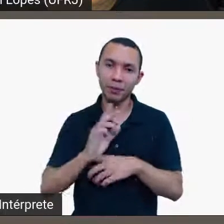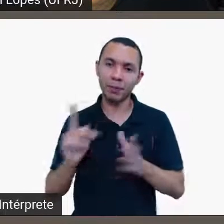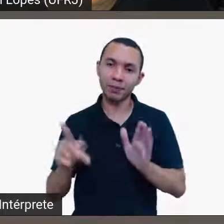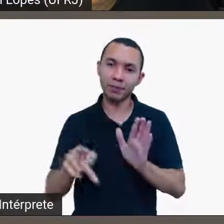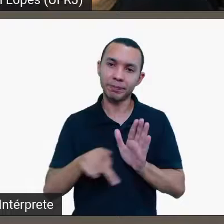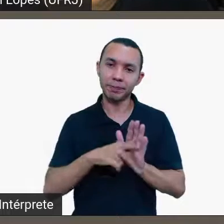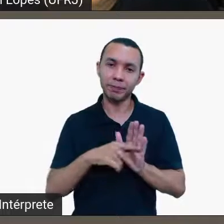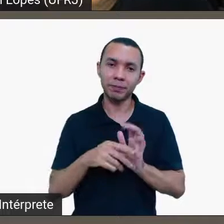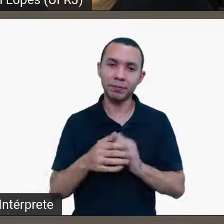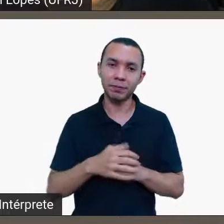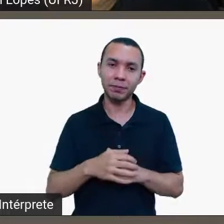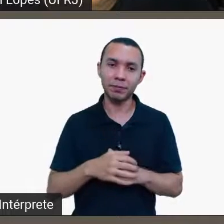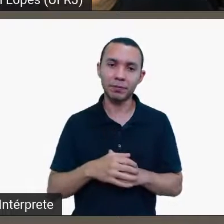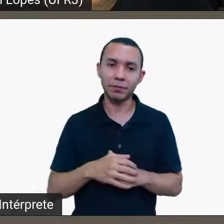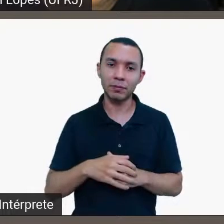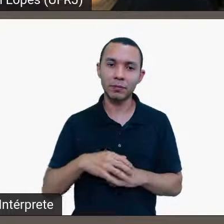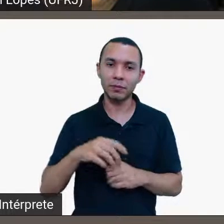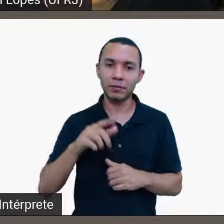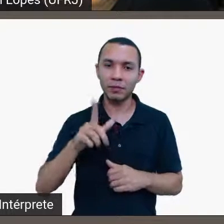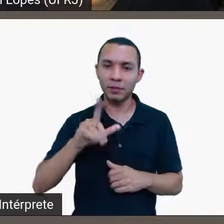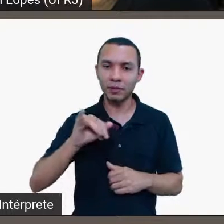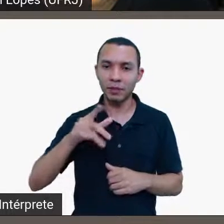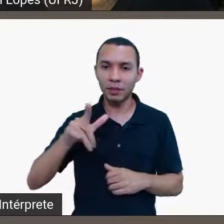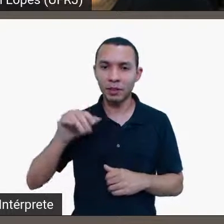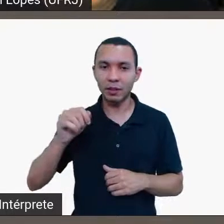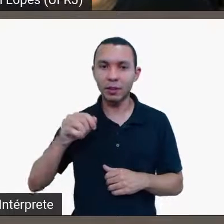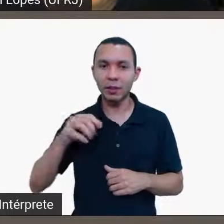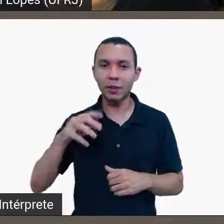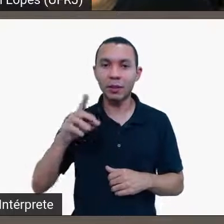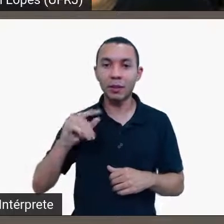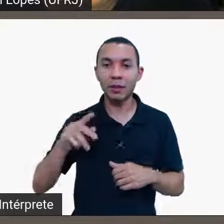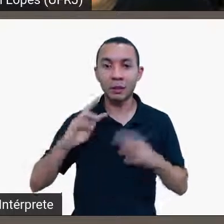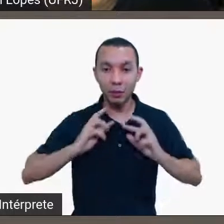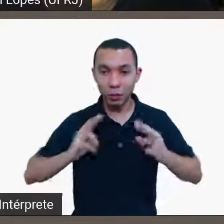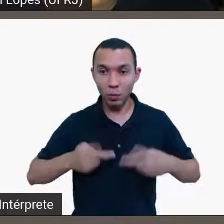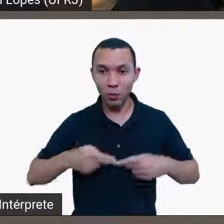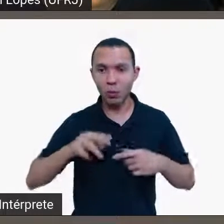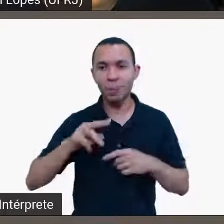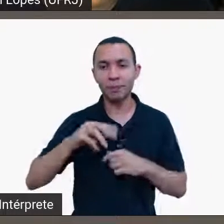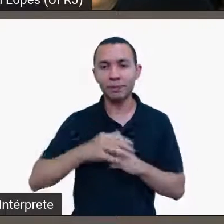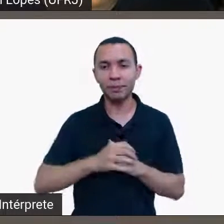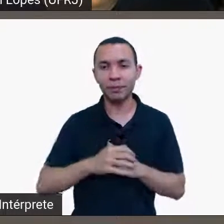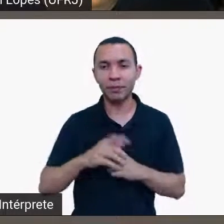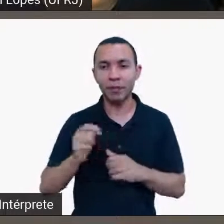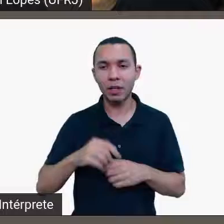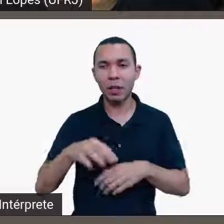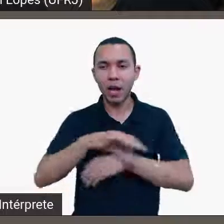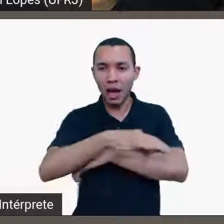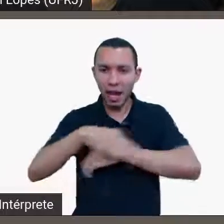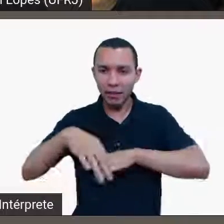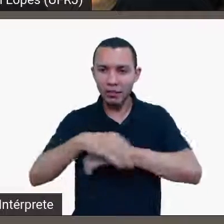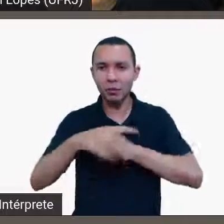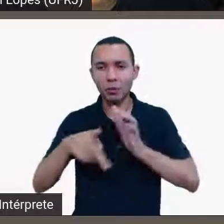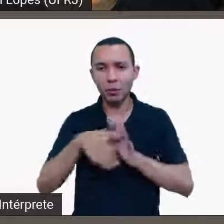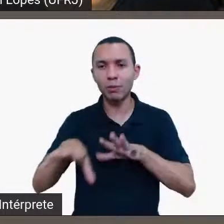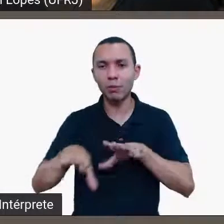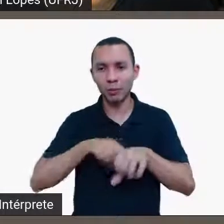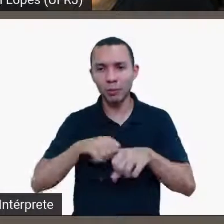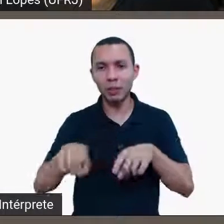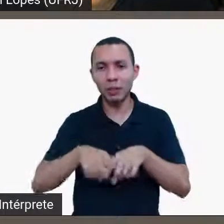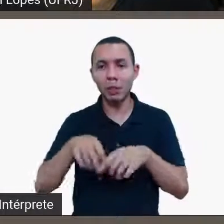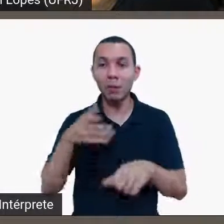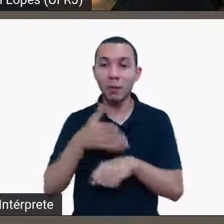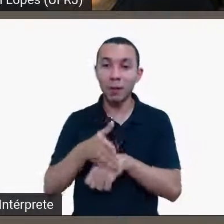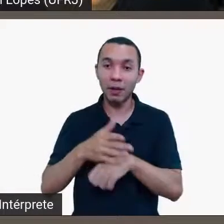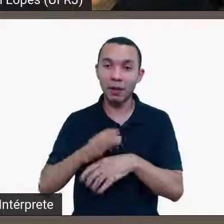do Lherbier chamado L'Inhumaine, que é a Inumana, com os cenários, ele era arquiteto de formação. Depois ele participa do